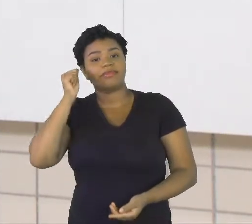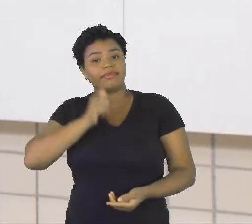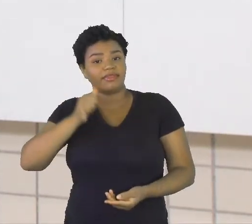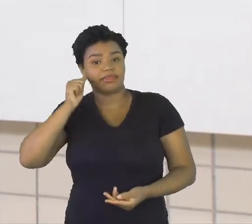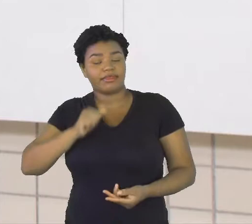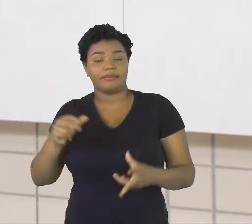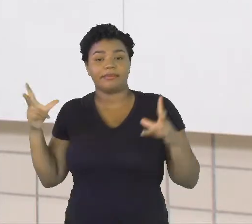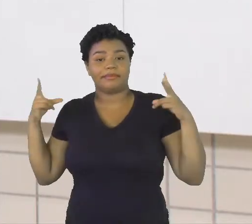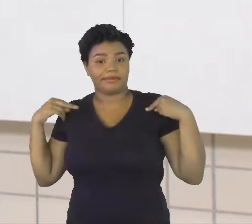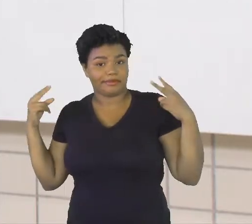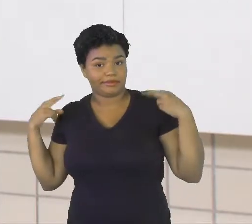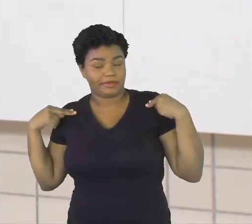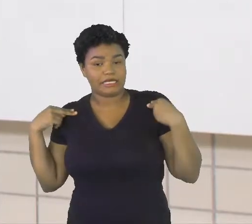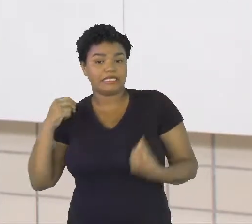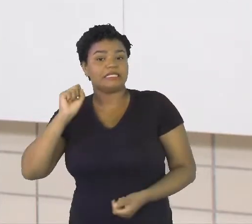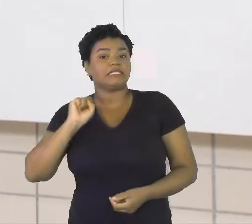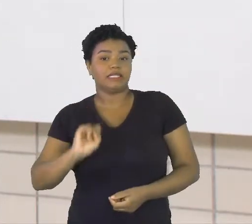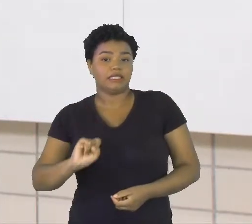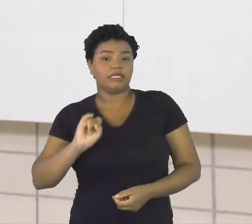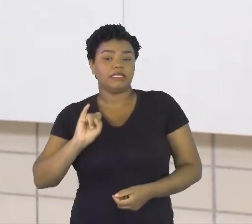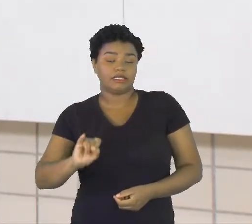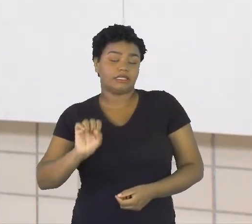motorista, quando eu estiver falando de